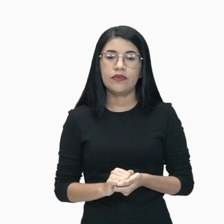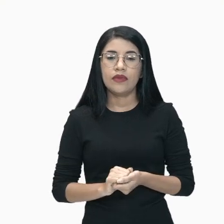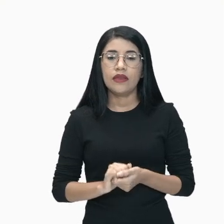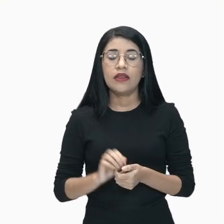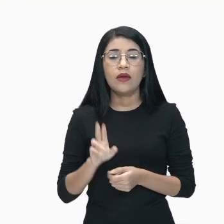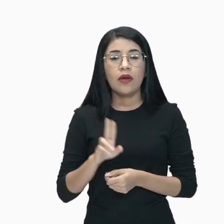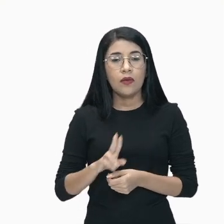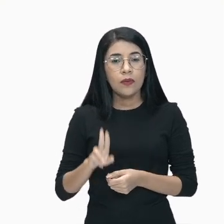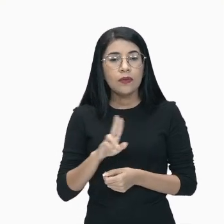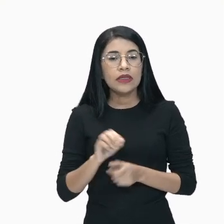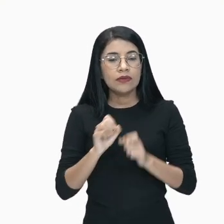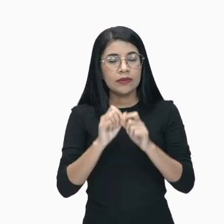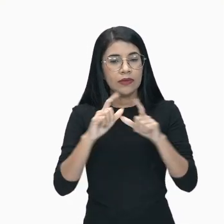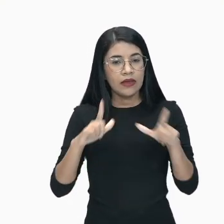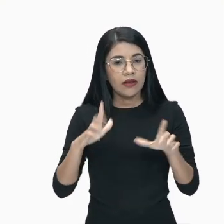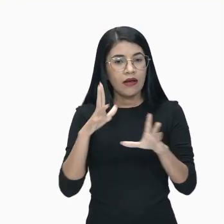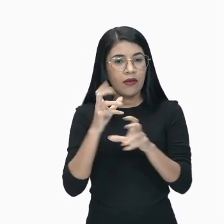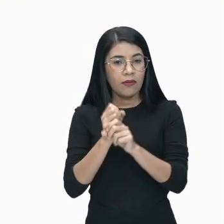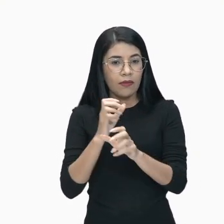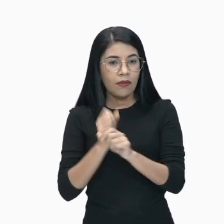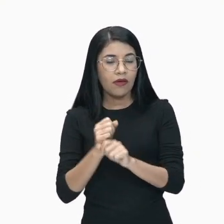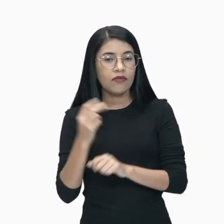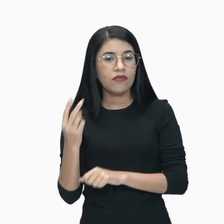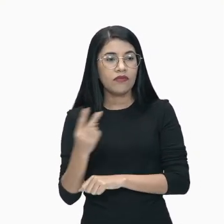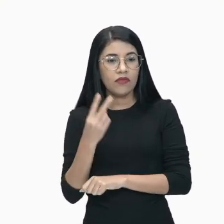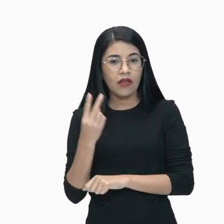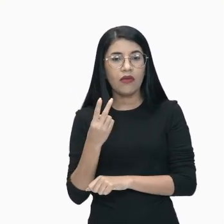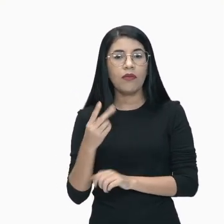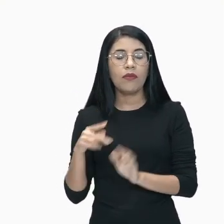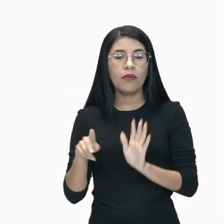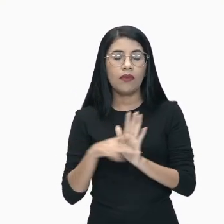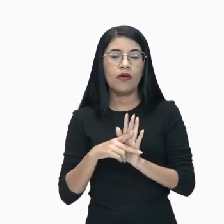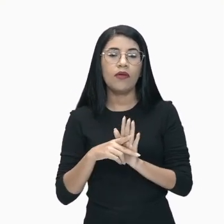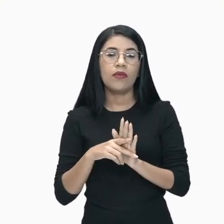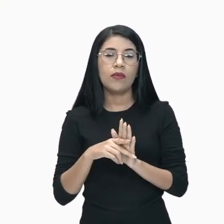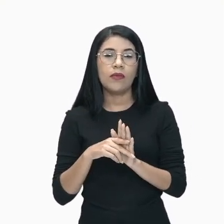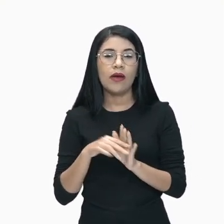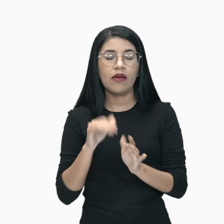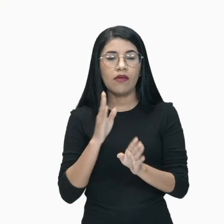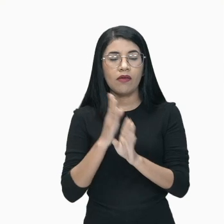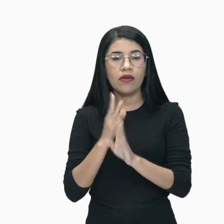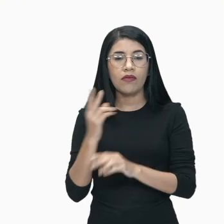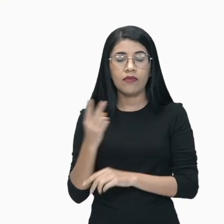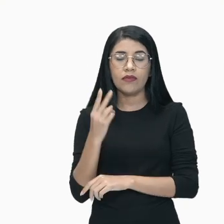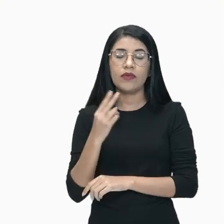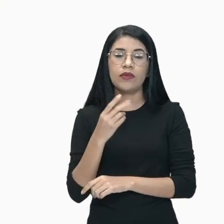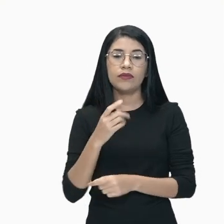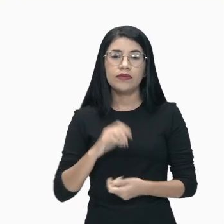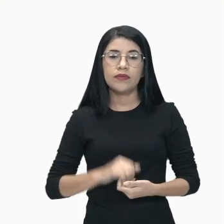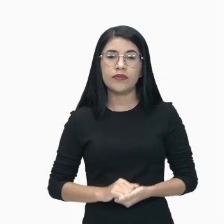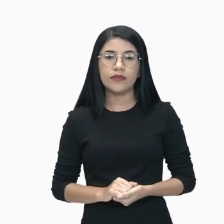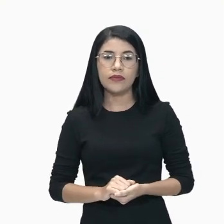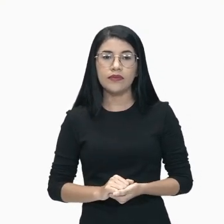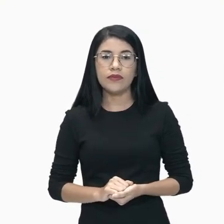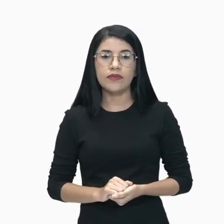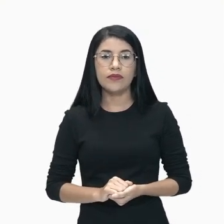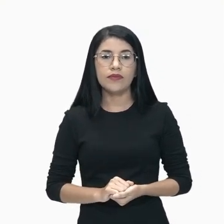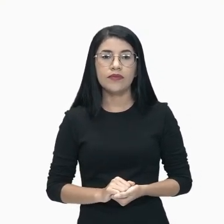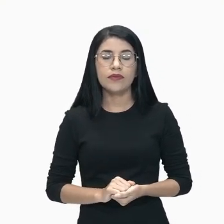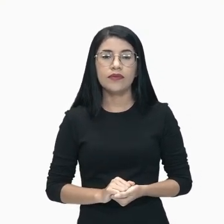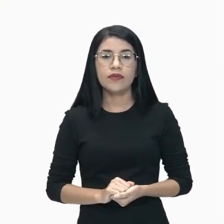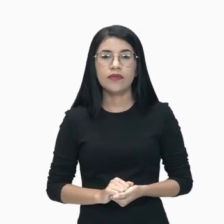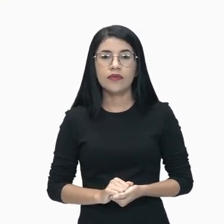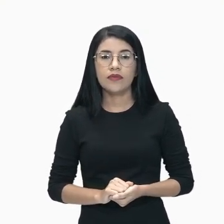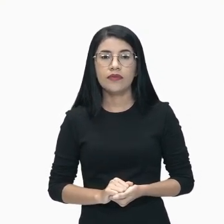equação, então, que eu calculo o valor do módulo da força elétrica. Agora,